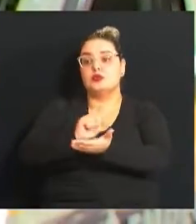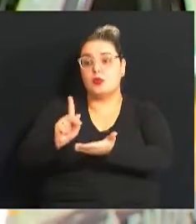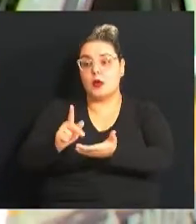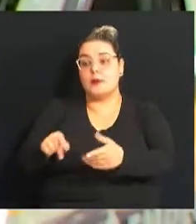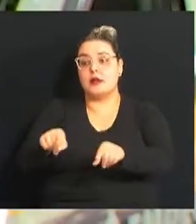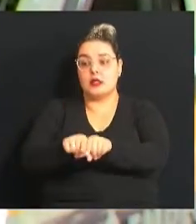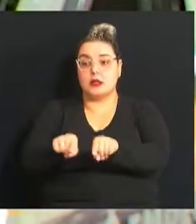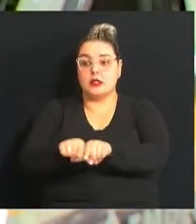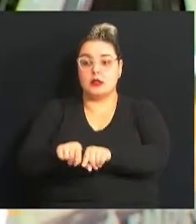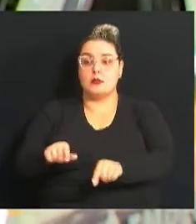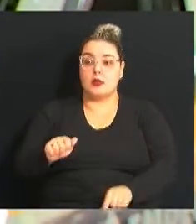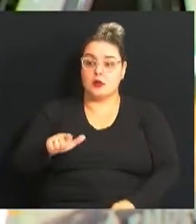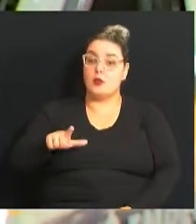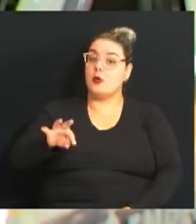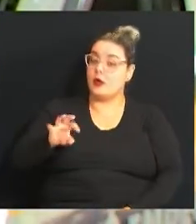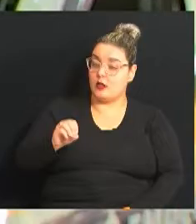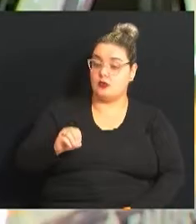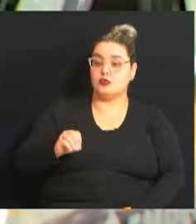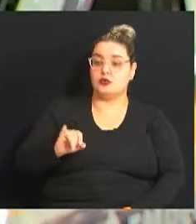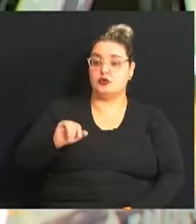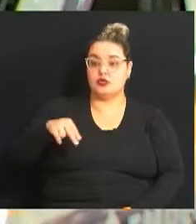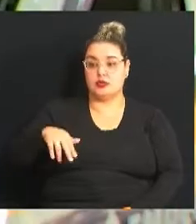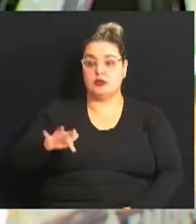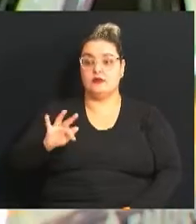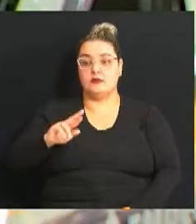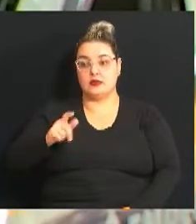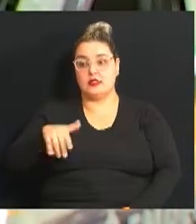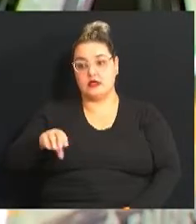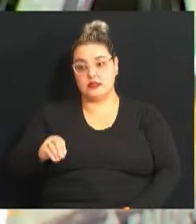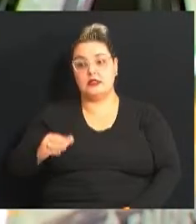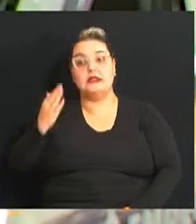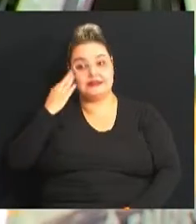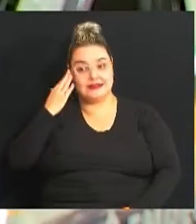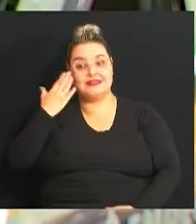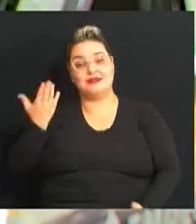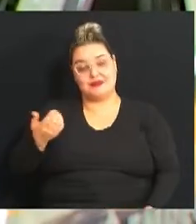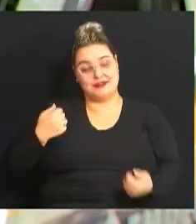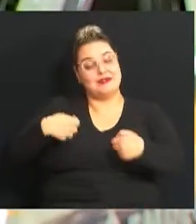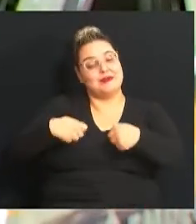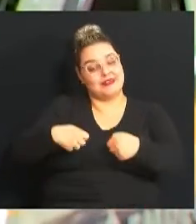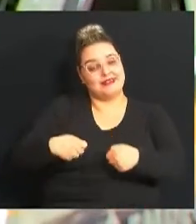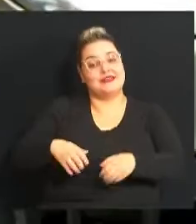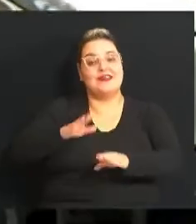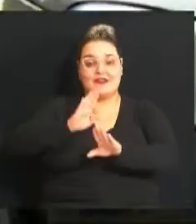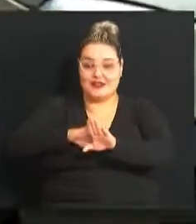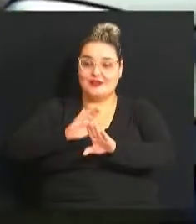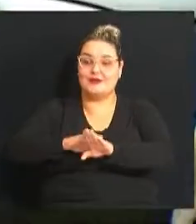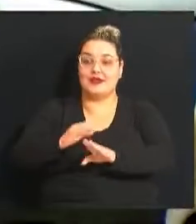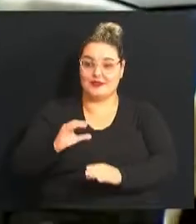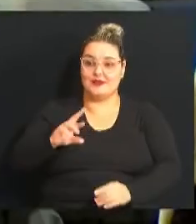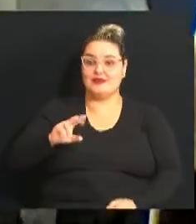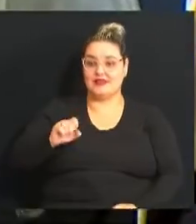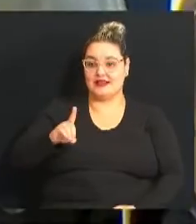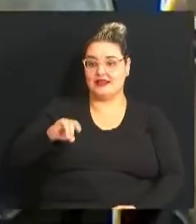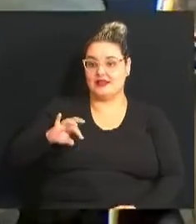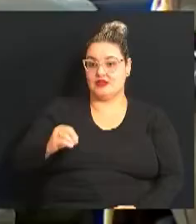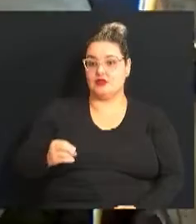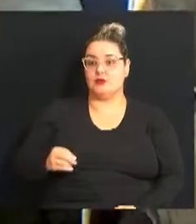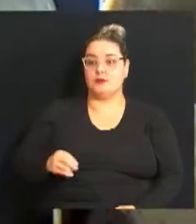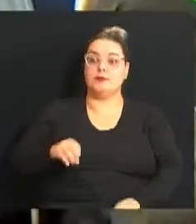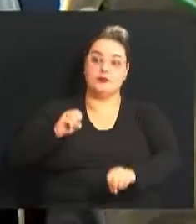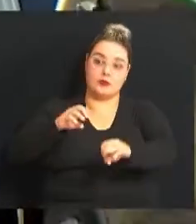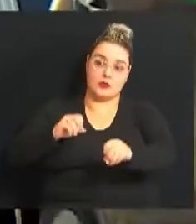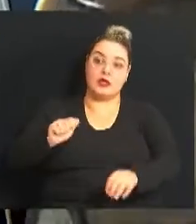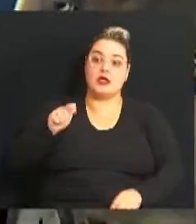o auto de infração educativo, que é para a pessoa entender ali, né, que deveria ter sido ativado o crédito. Entre educadores e agentes